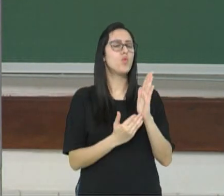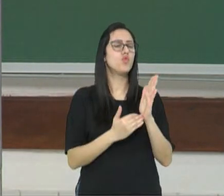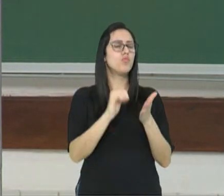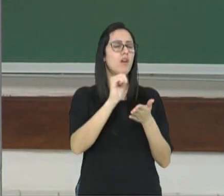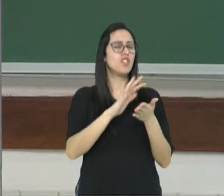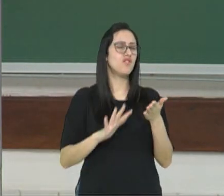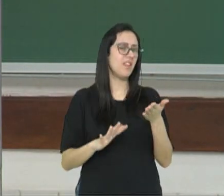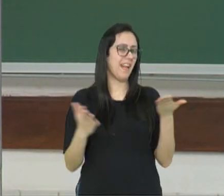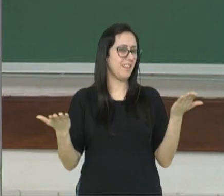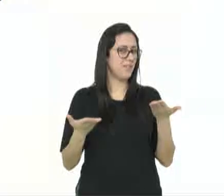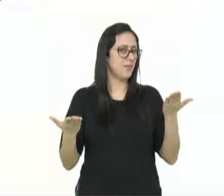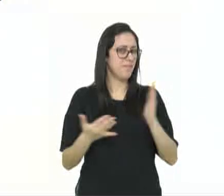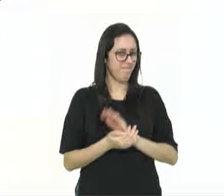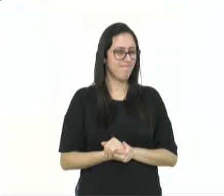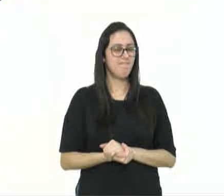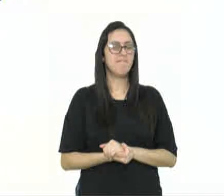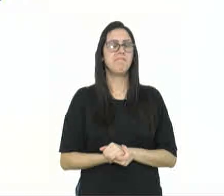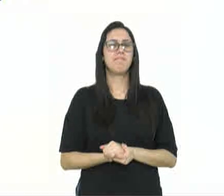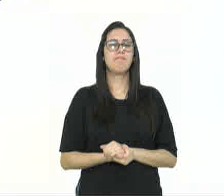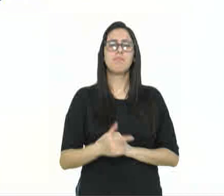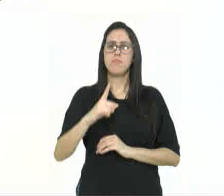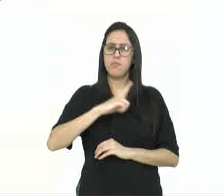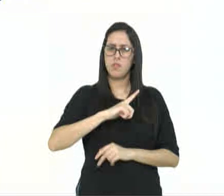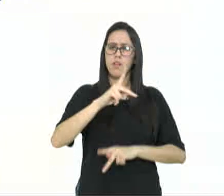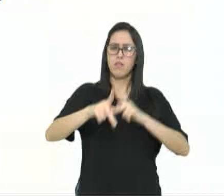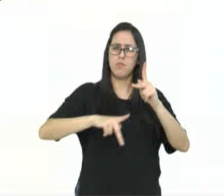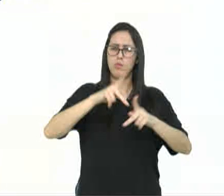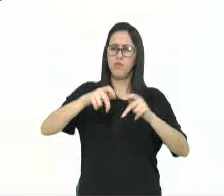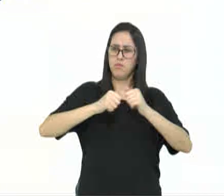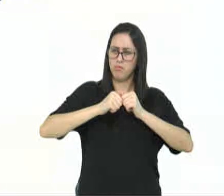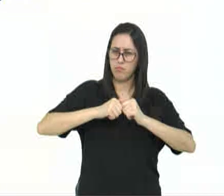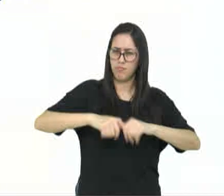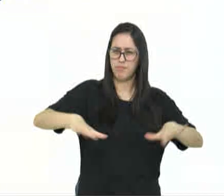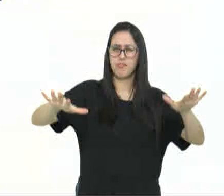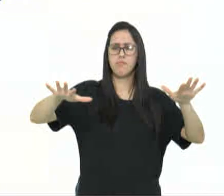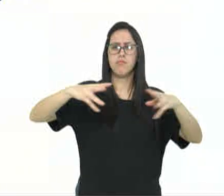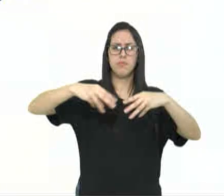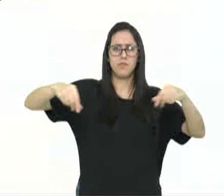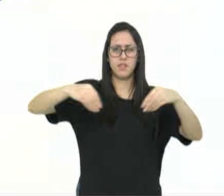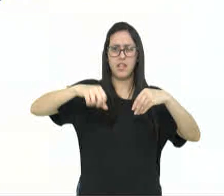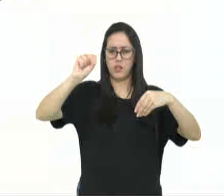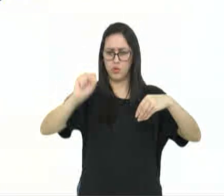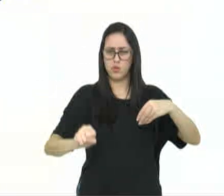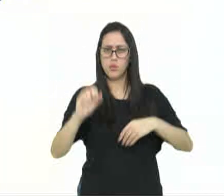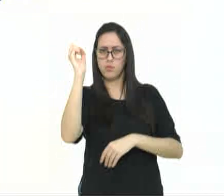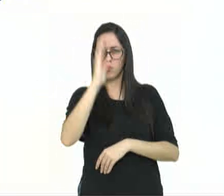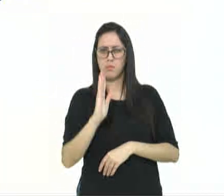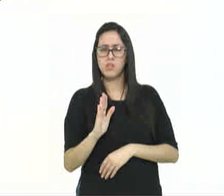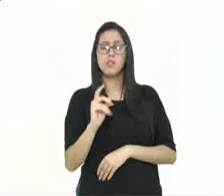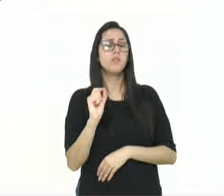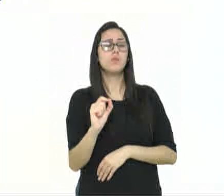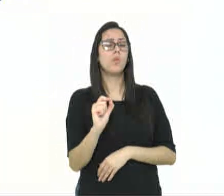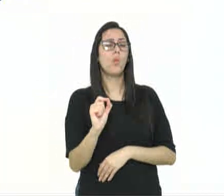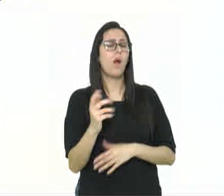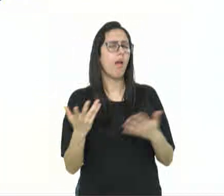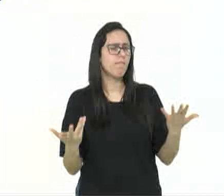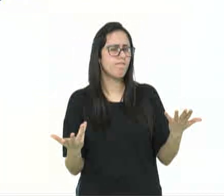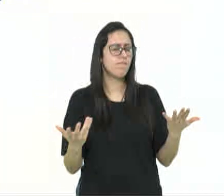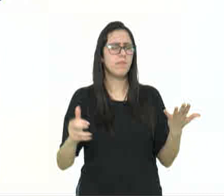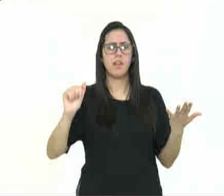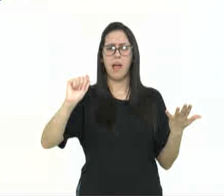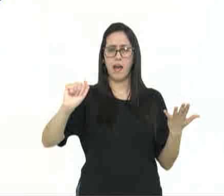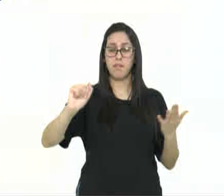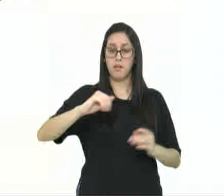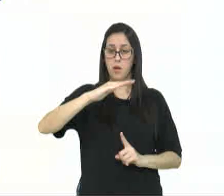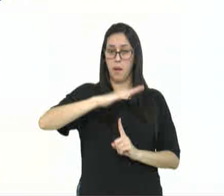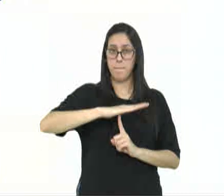atividade da aula de hoje. Em relação ao povoamento e ocupação da terra na região sul do Brasil, podemos afirmar: A. O estado